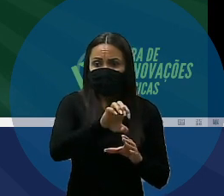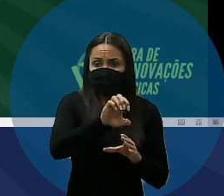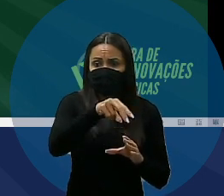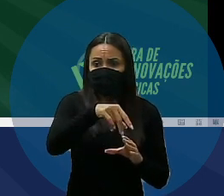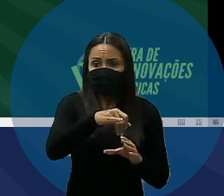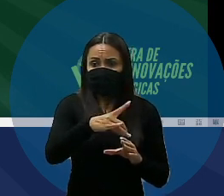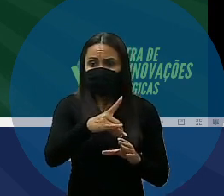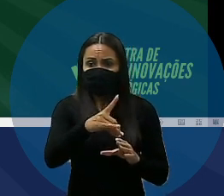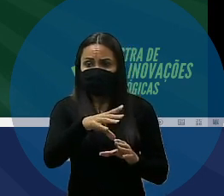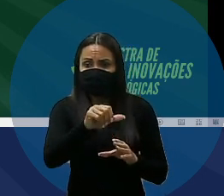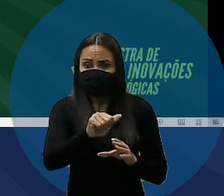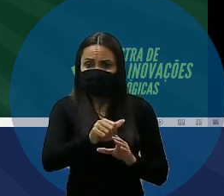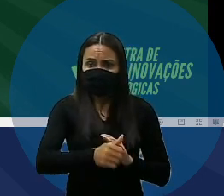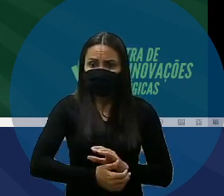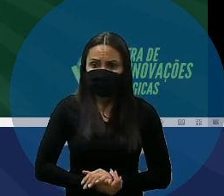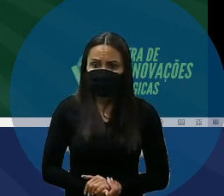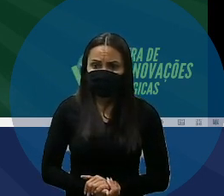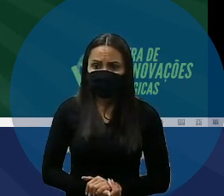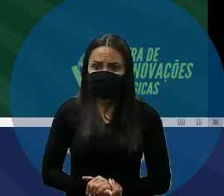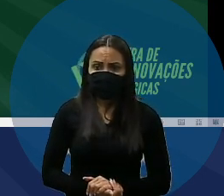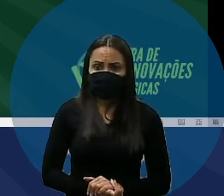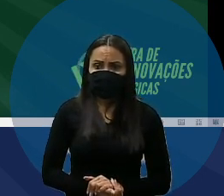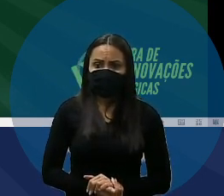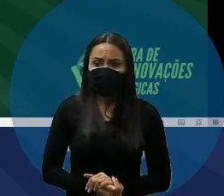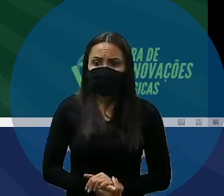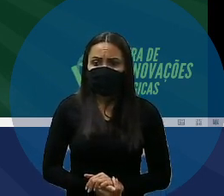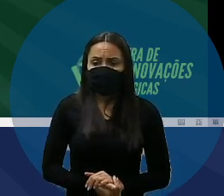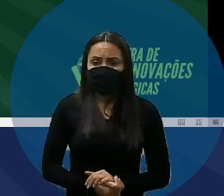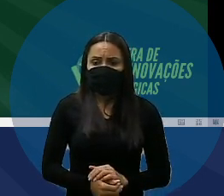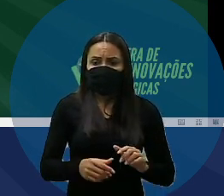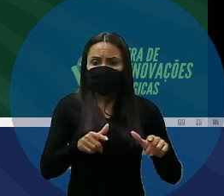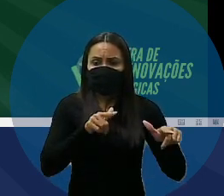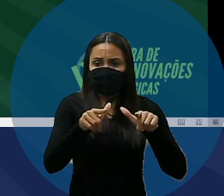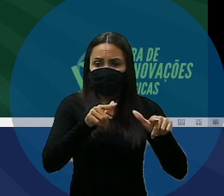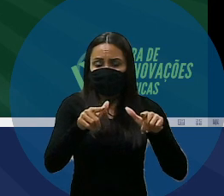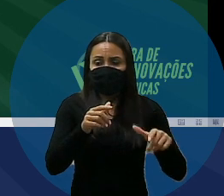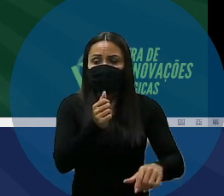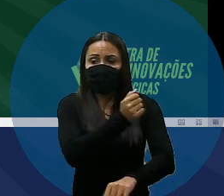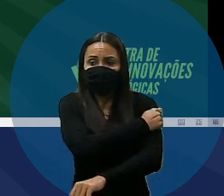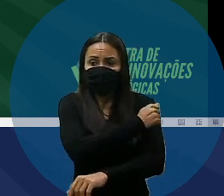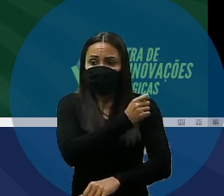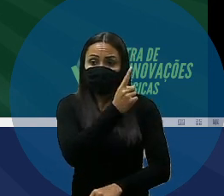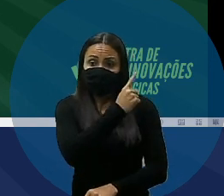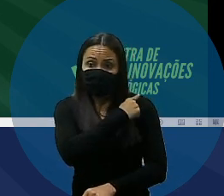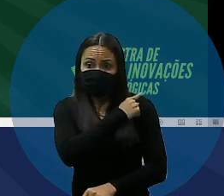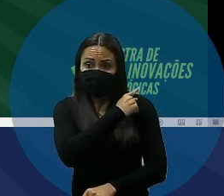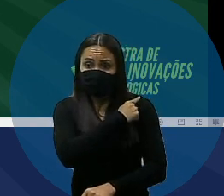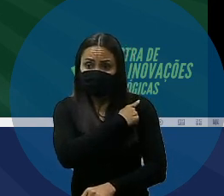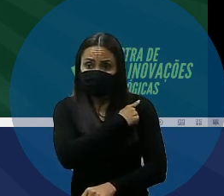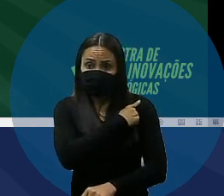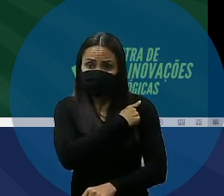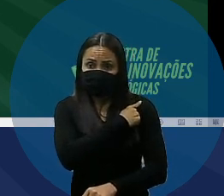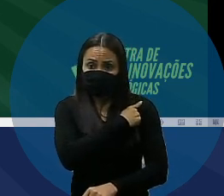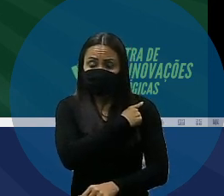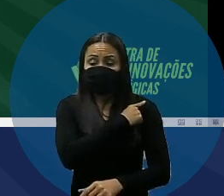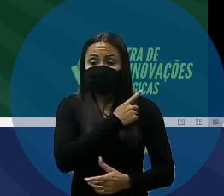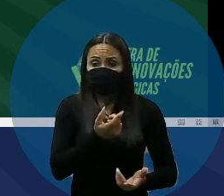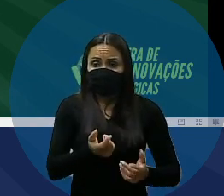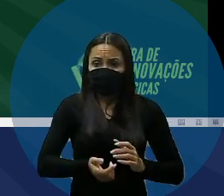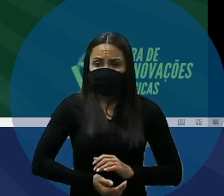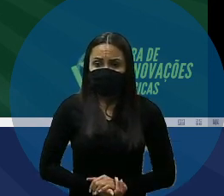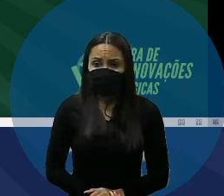Cavalcante. O trabalho foi realizado com estudantes do primeiro ensino médio,